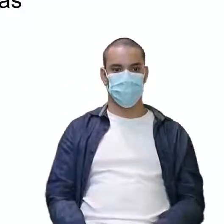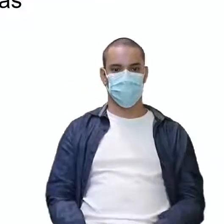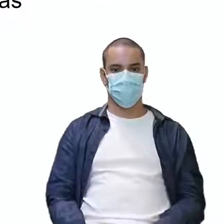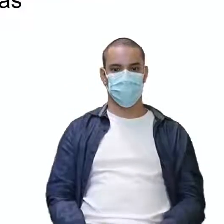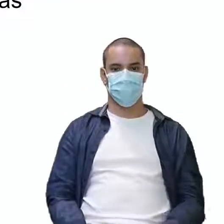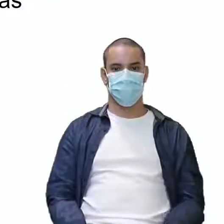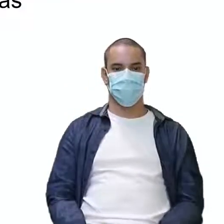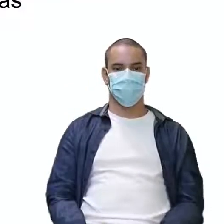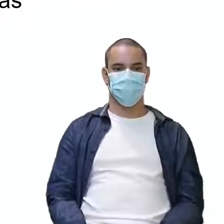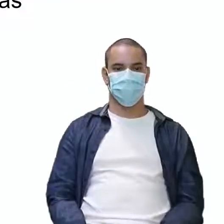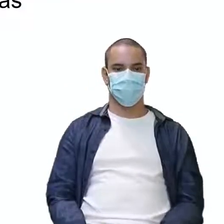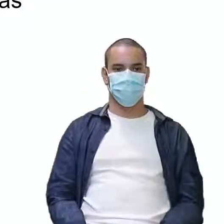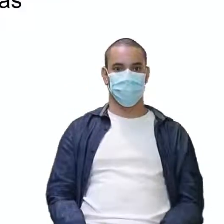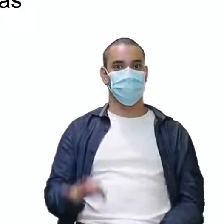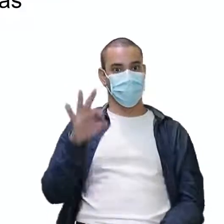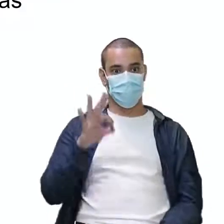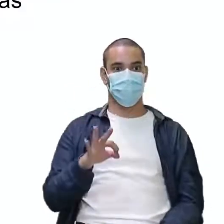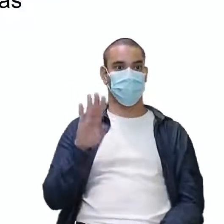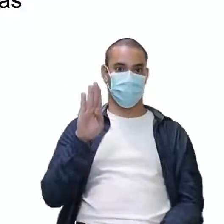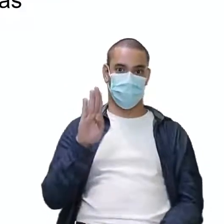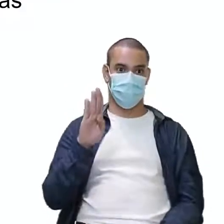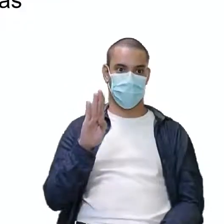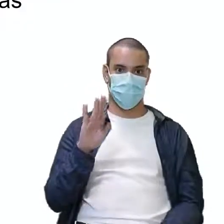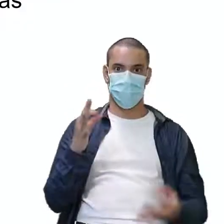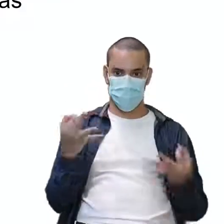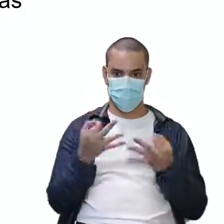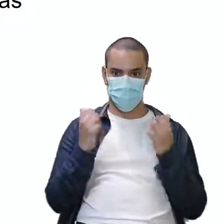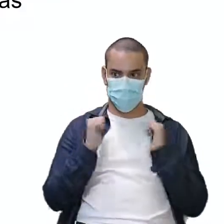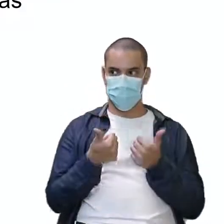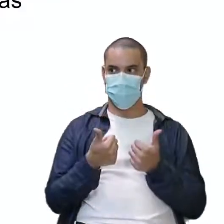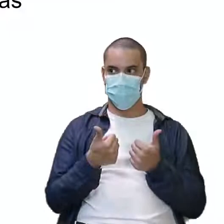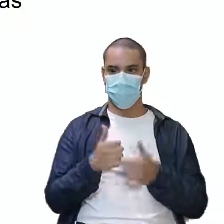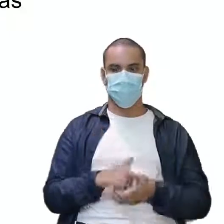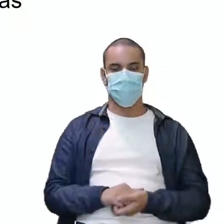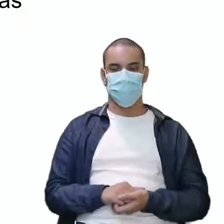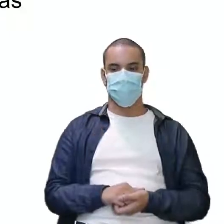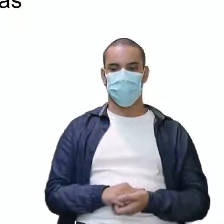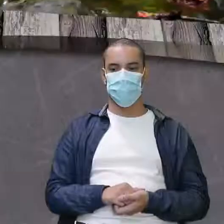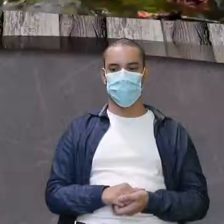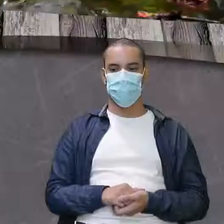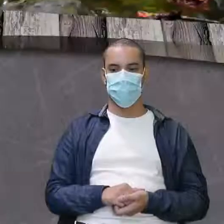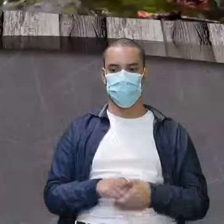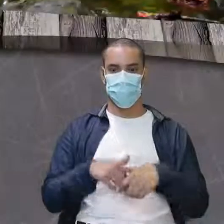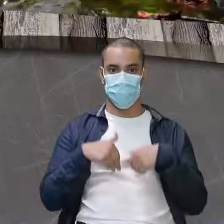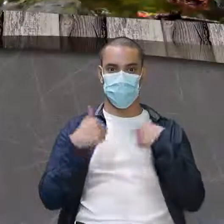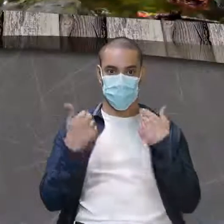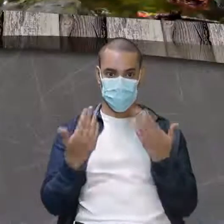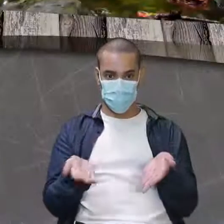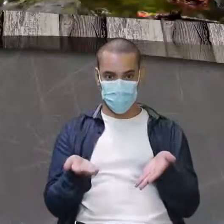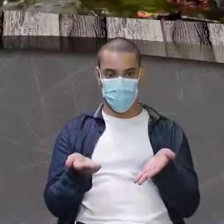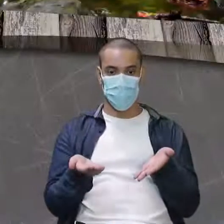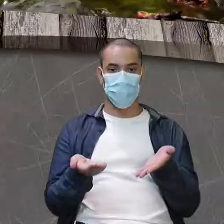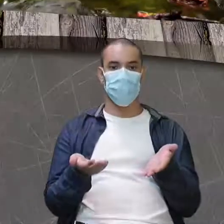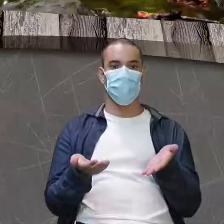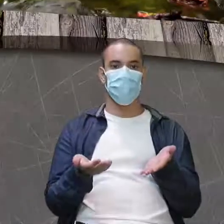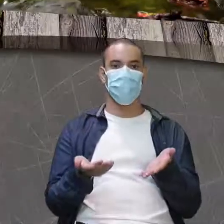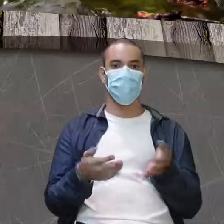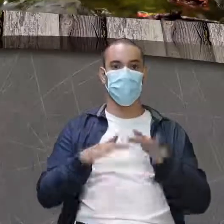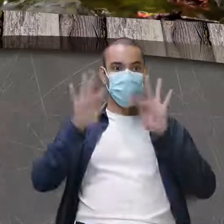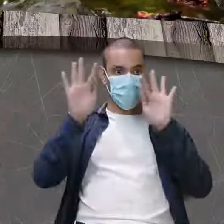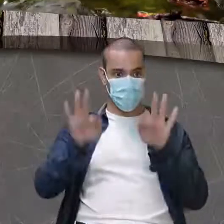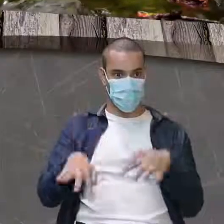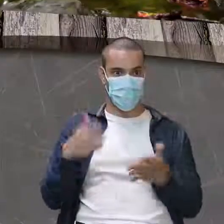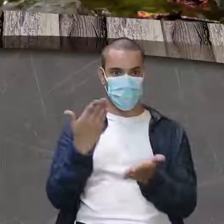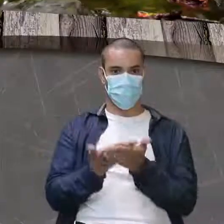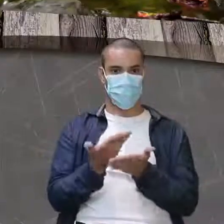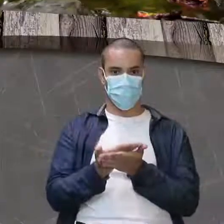faltando a harmônicazinha dela, mas é correta a letra B. Perfeito, galera? Então, a gente vai, olha aqui para mim, finalizando aqui